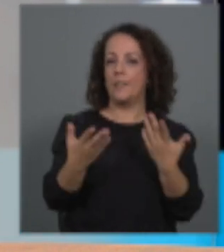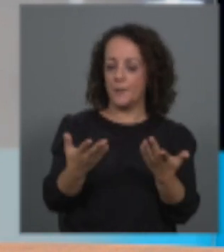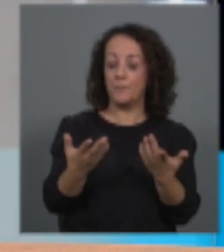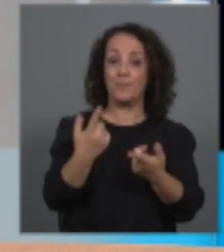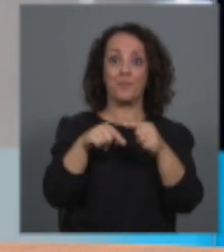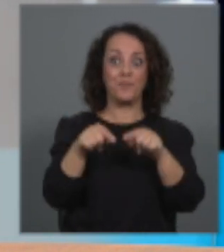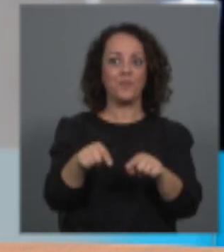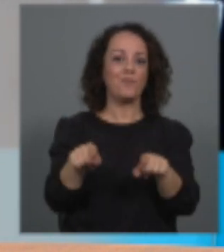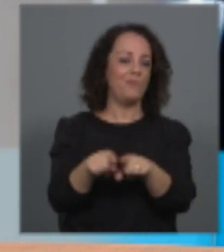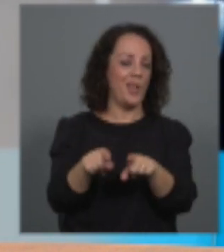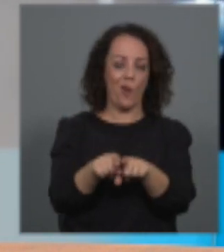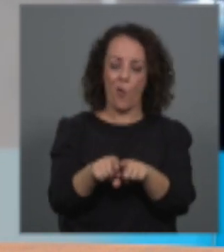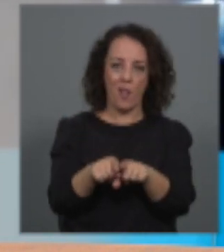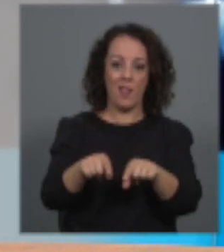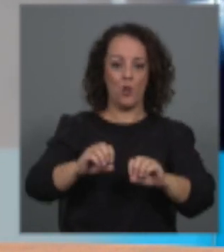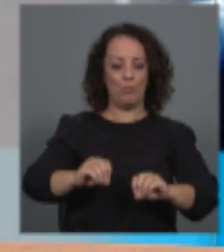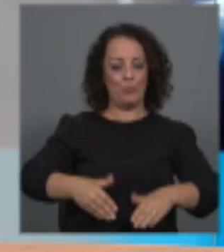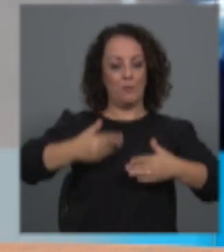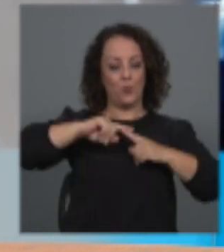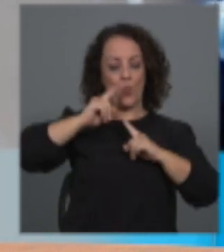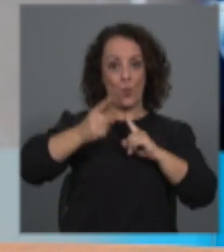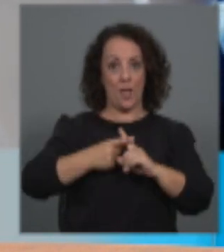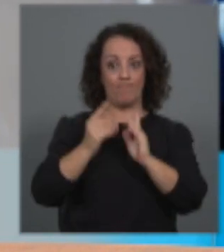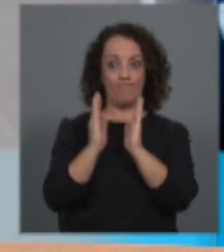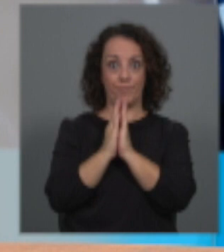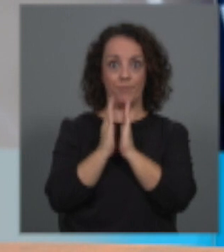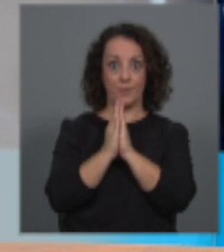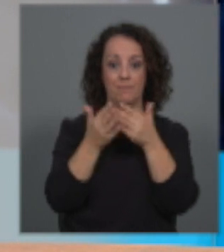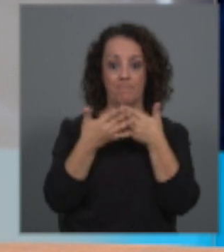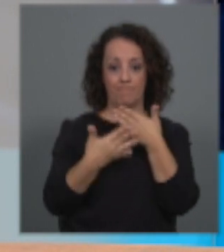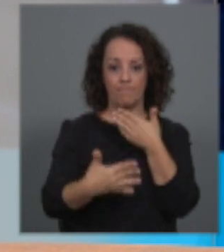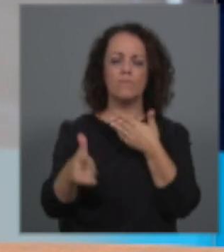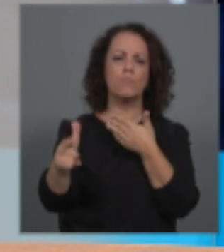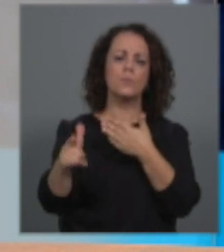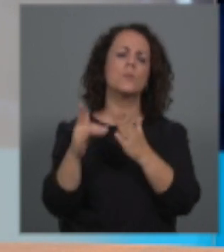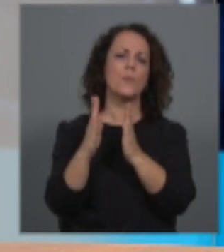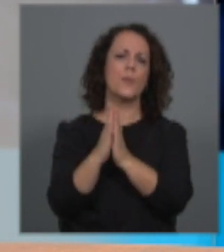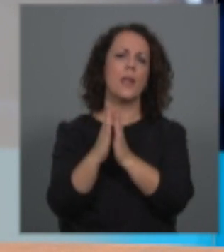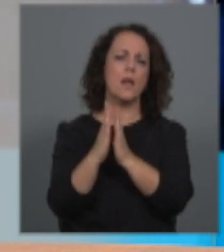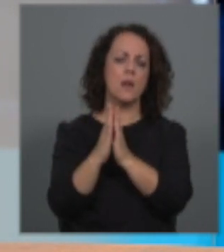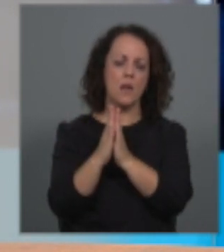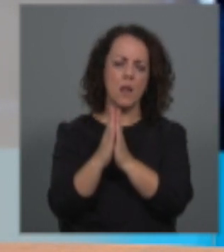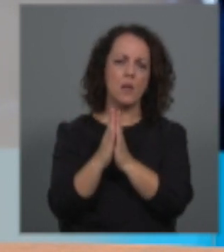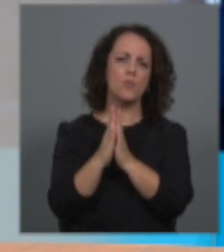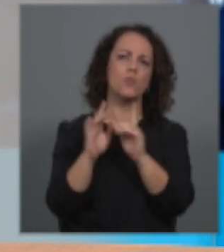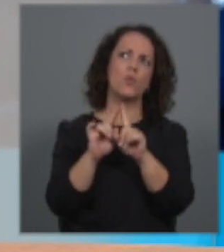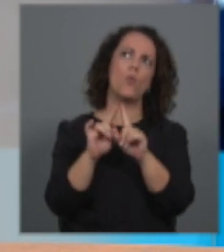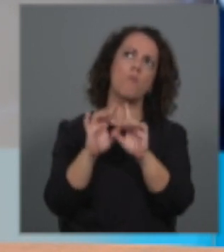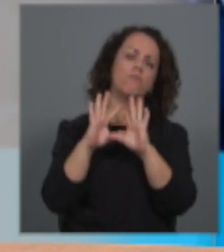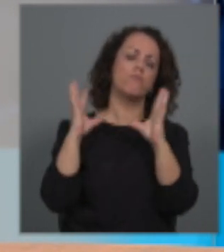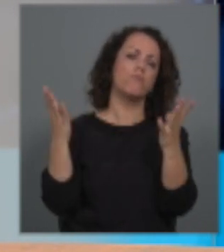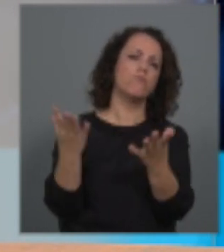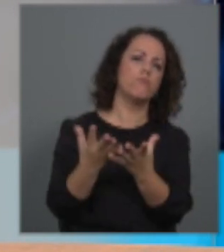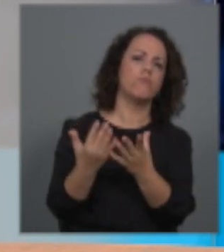no início do ano litúrgico a Igreja nos sugere, não é uma